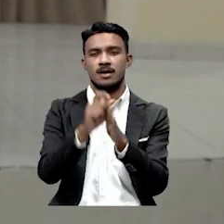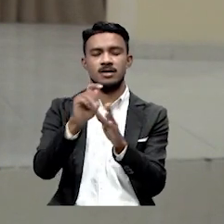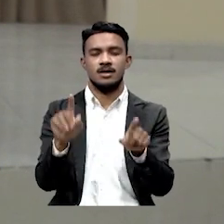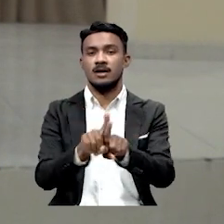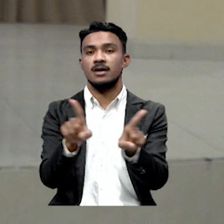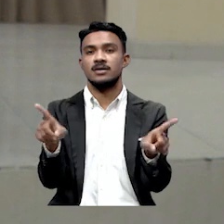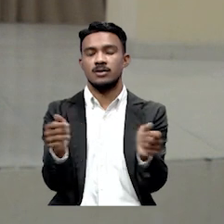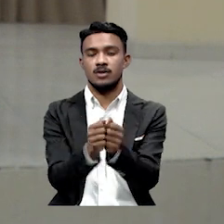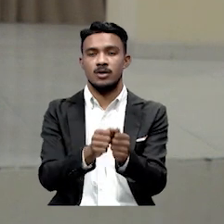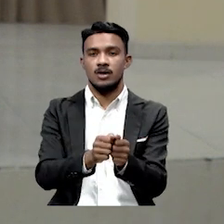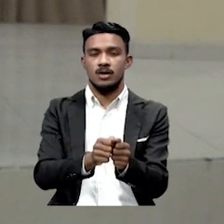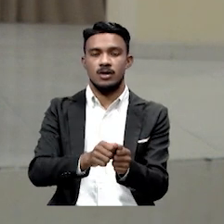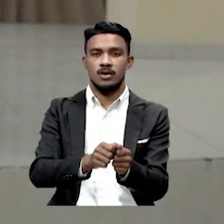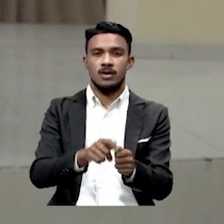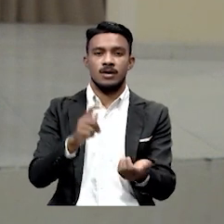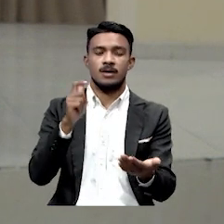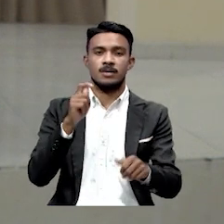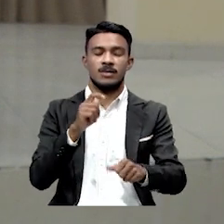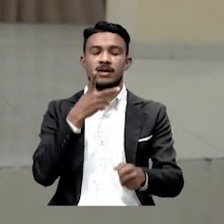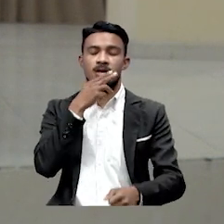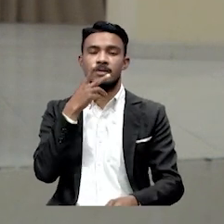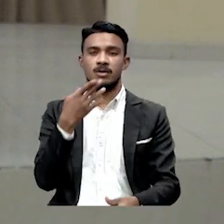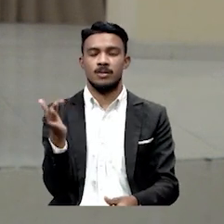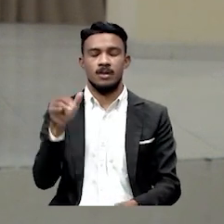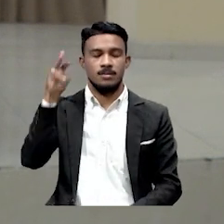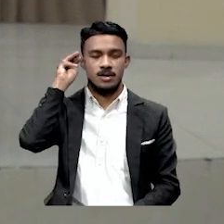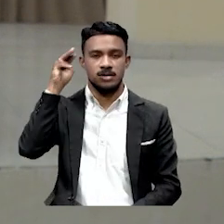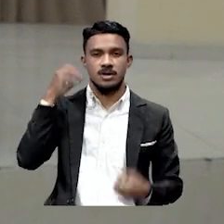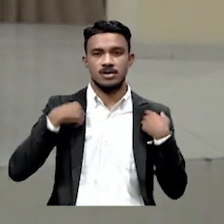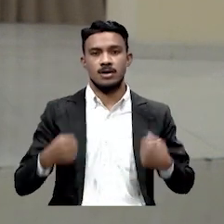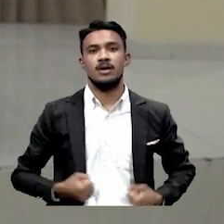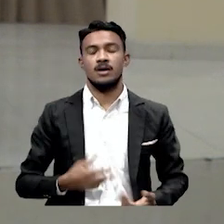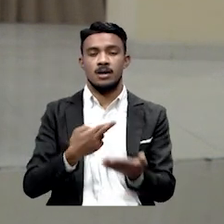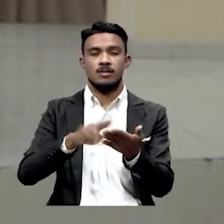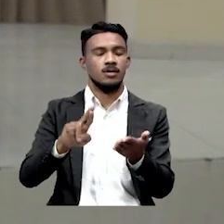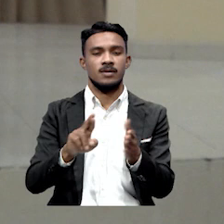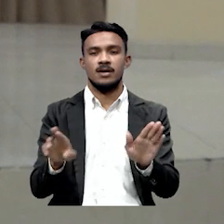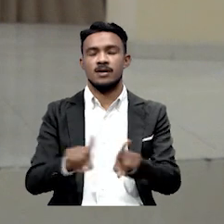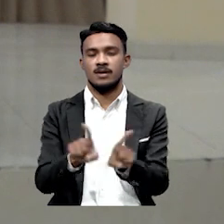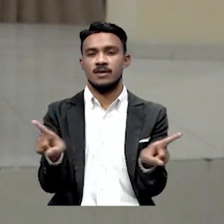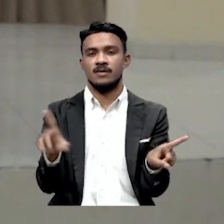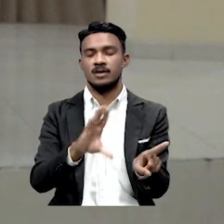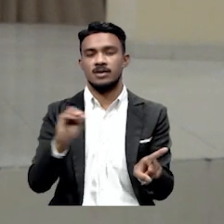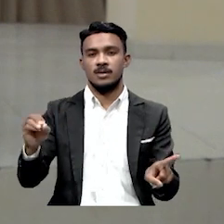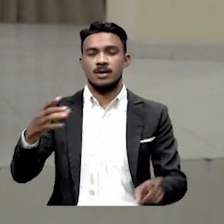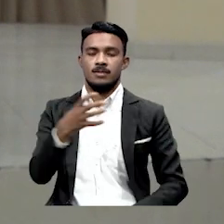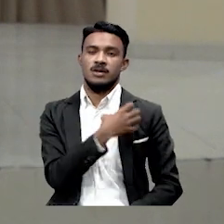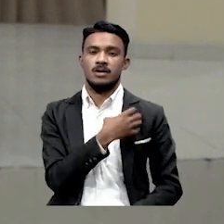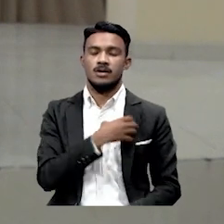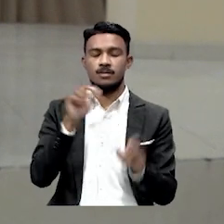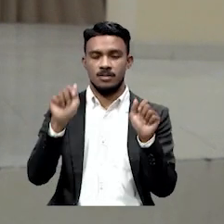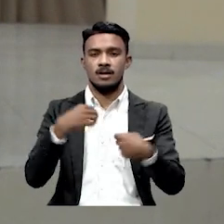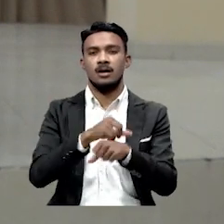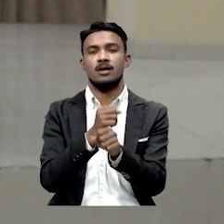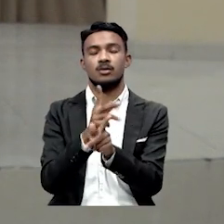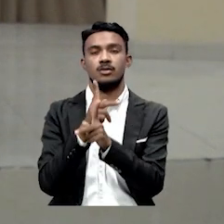nebe mak ministerio Saudi aprova ba autoridade kompetente sira liliu efeza no penteli atu bele hal